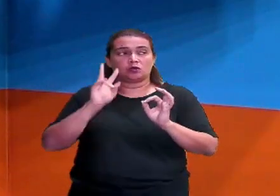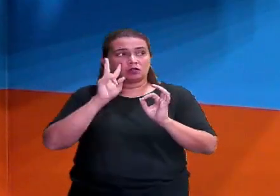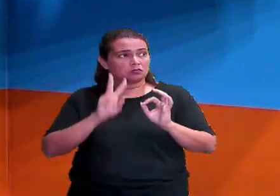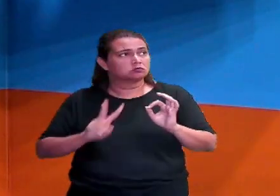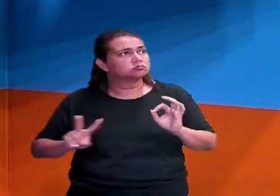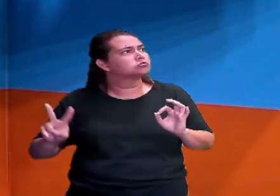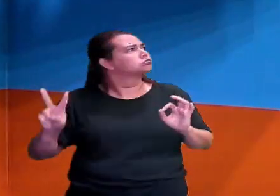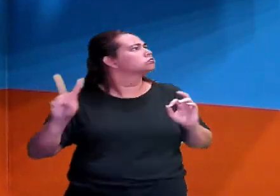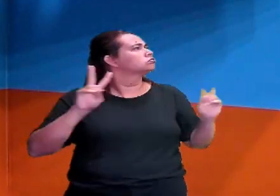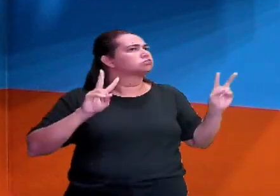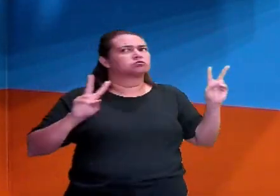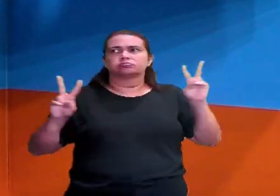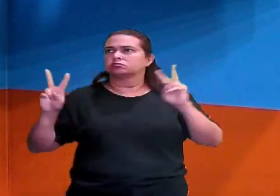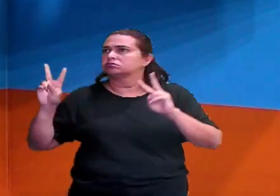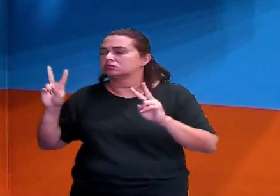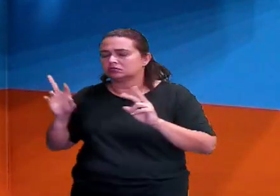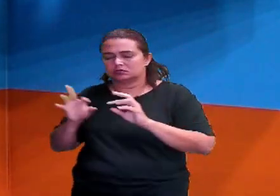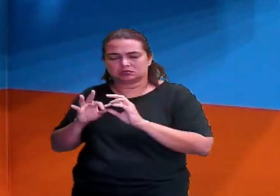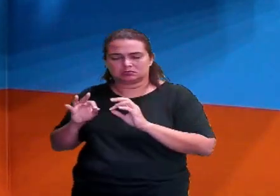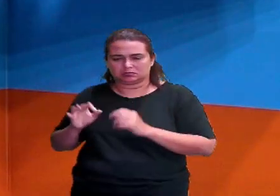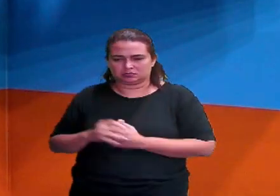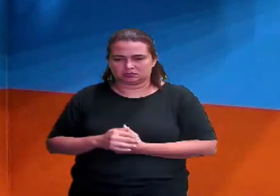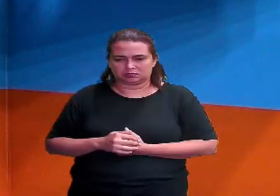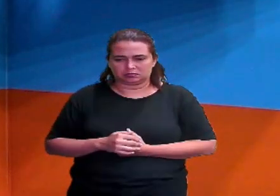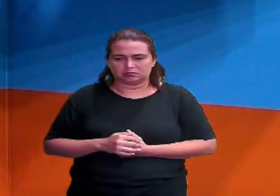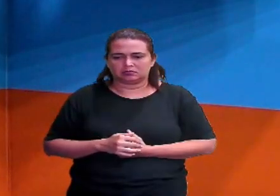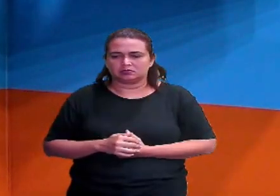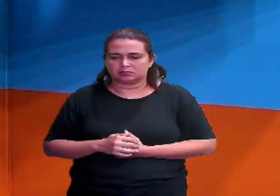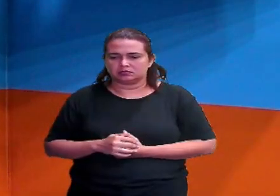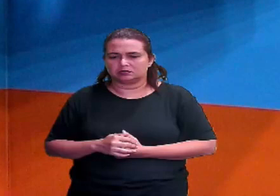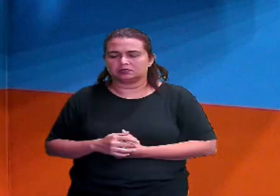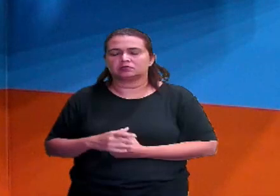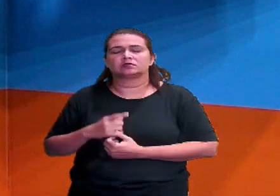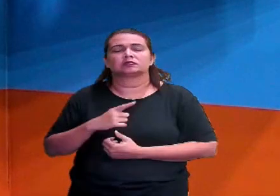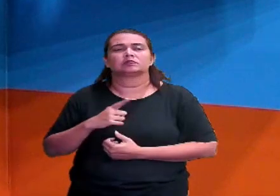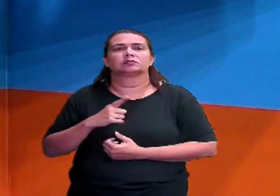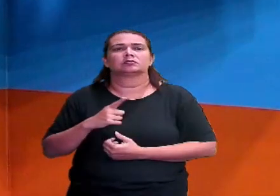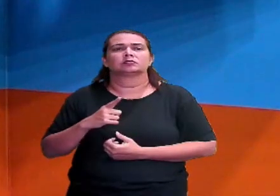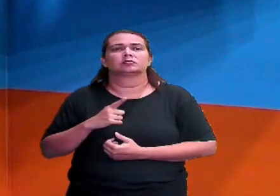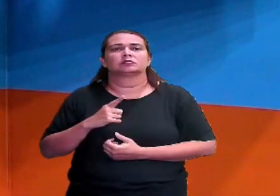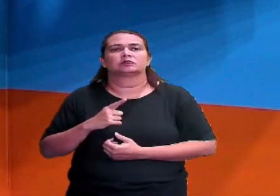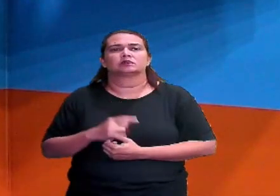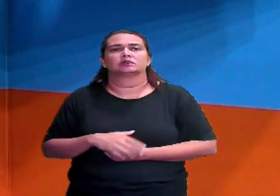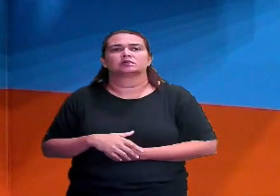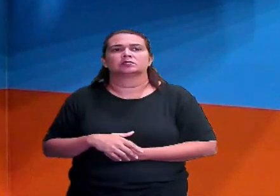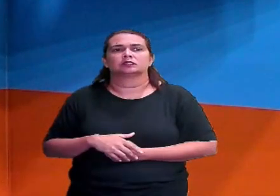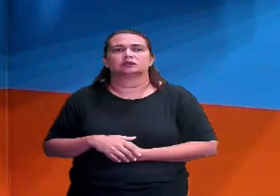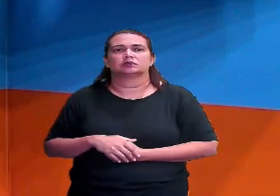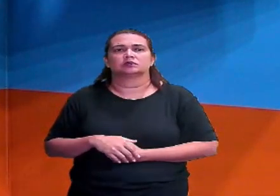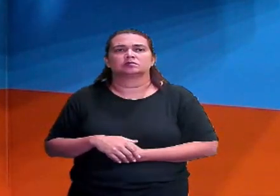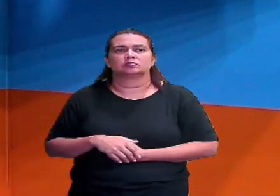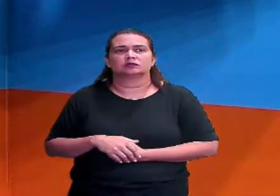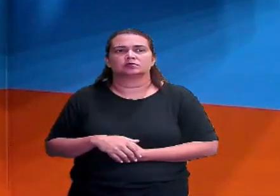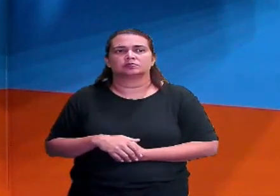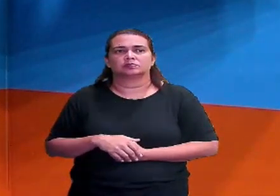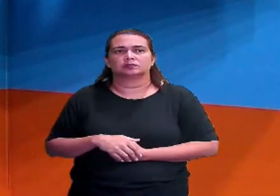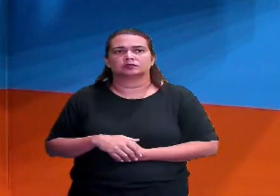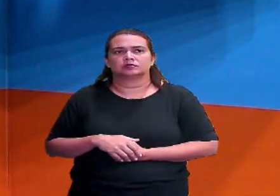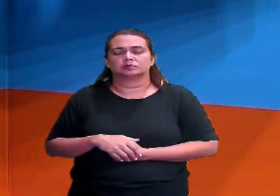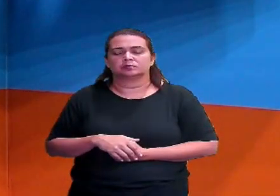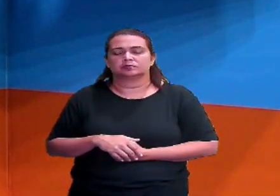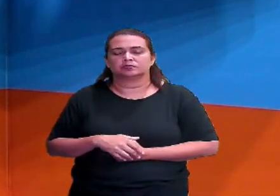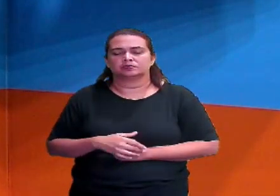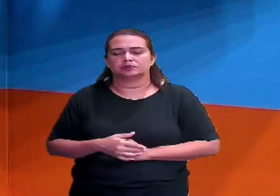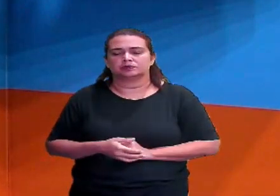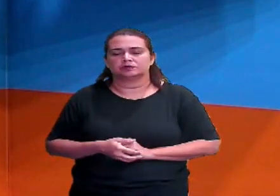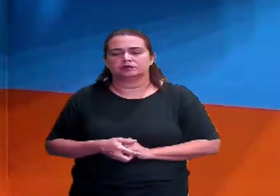geral. Seguem-se os planos de observação, que se distinguem pelo grau de pormenor que se distingue na